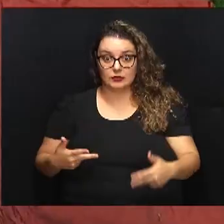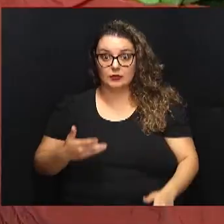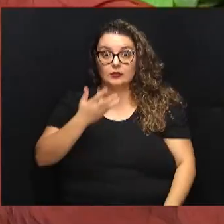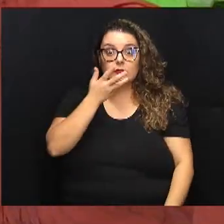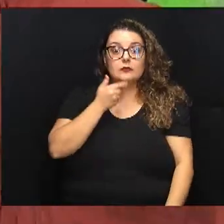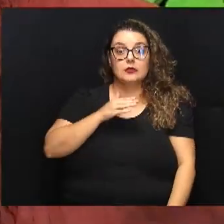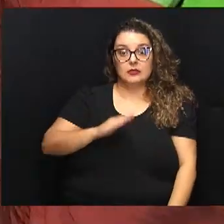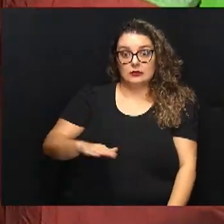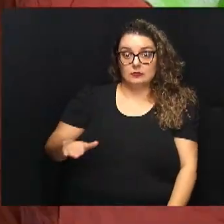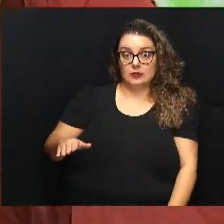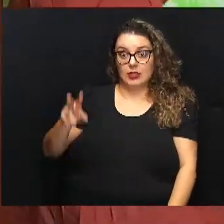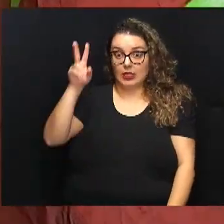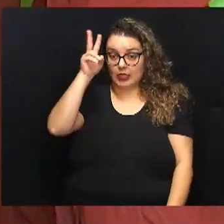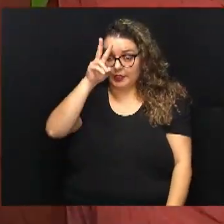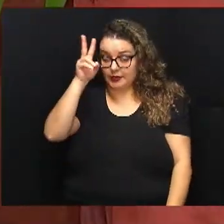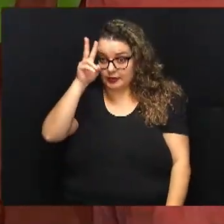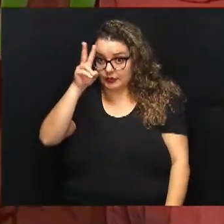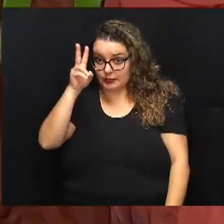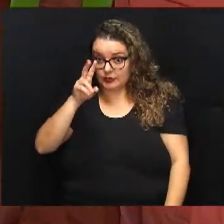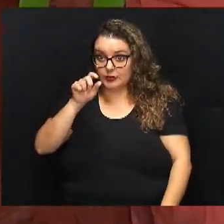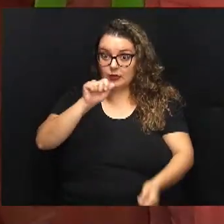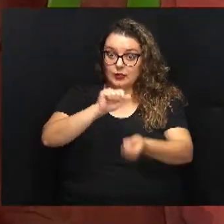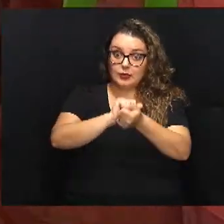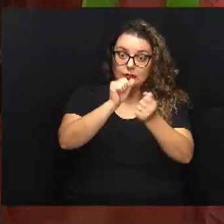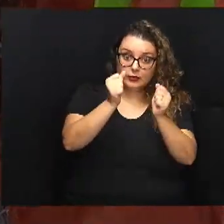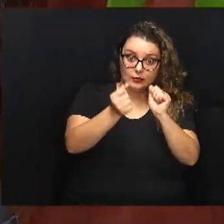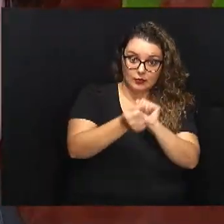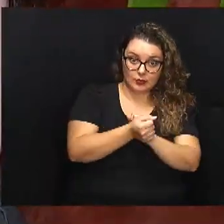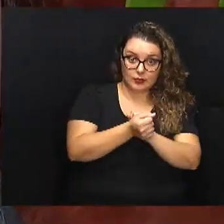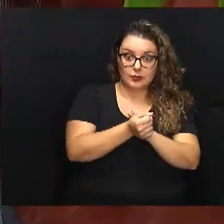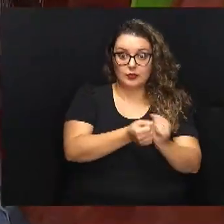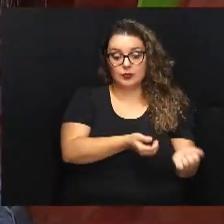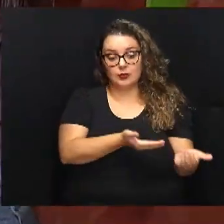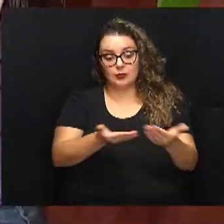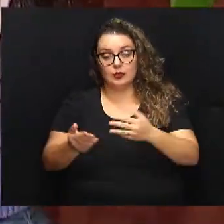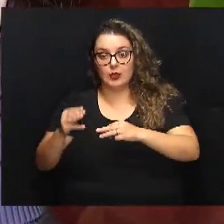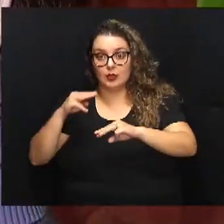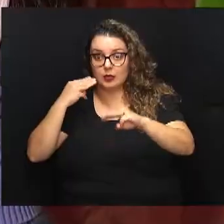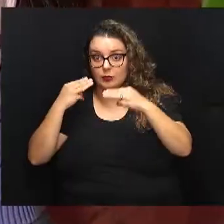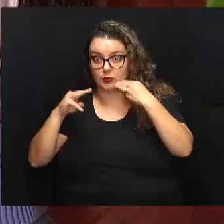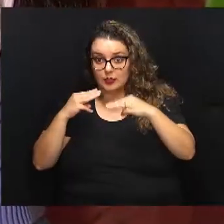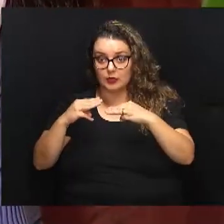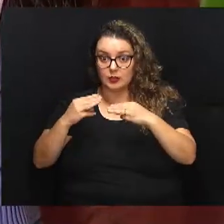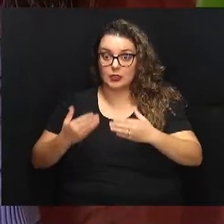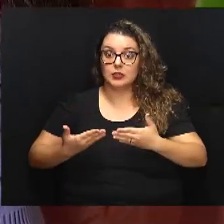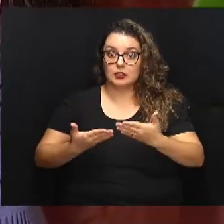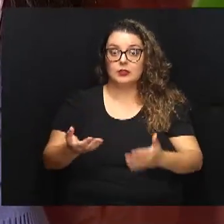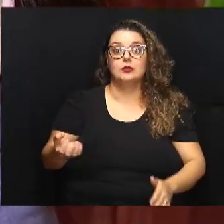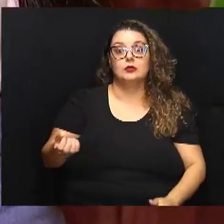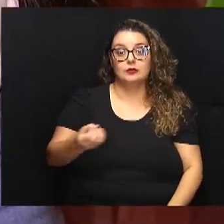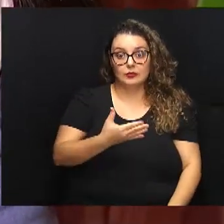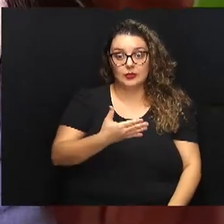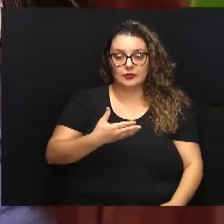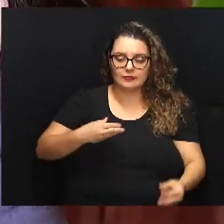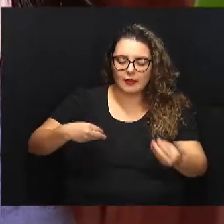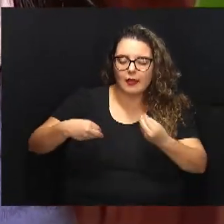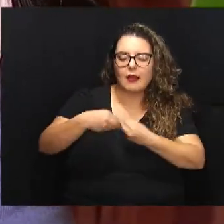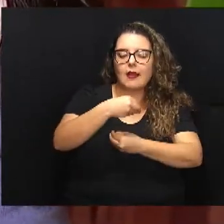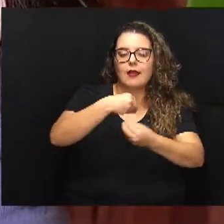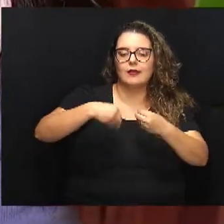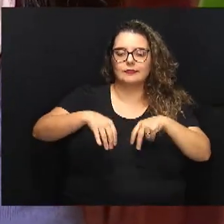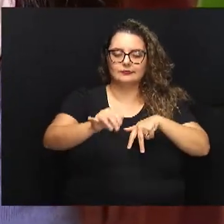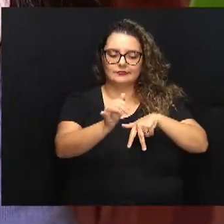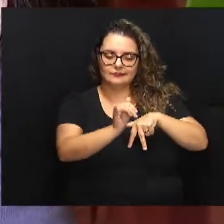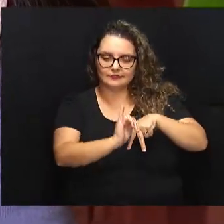pequenos. A história, que foi adaptada de um espetáculo musical, traz uma nova e envolvente